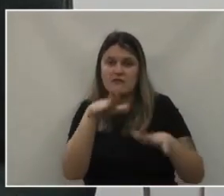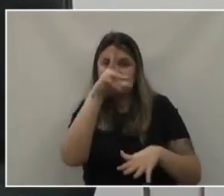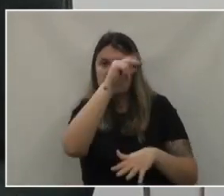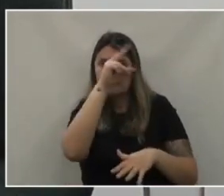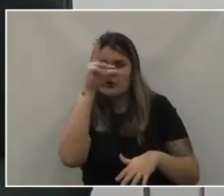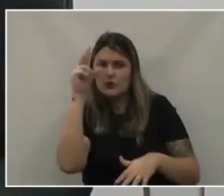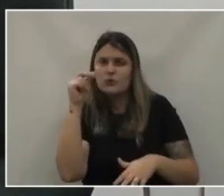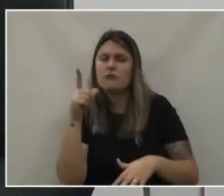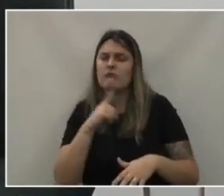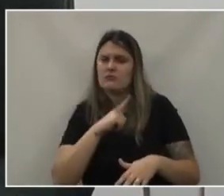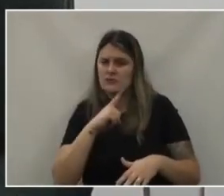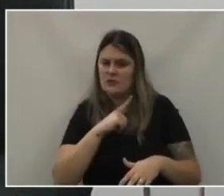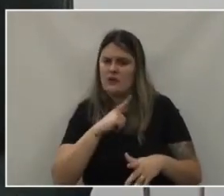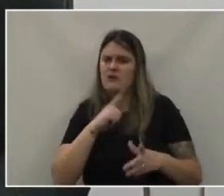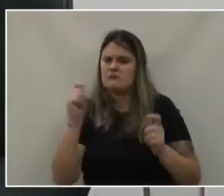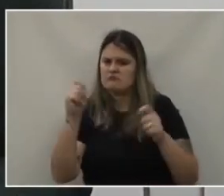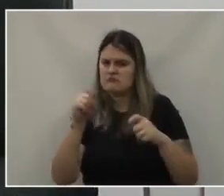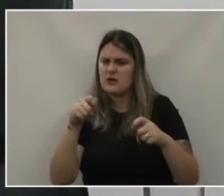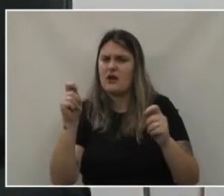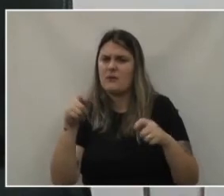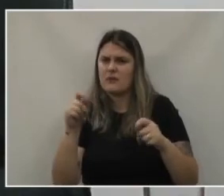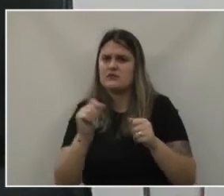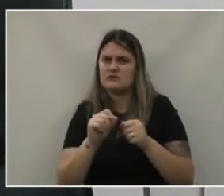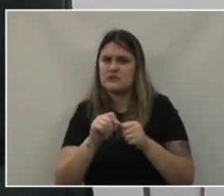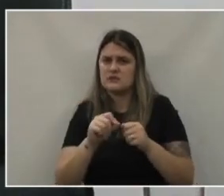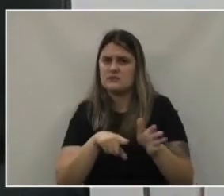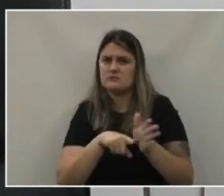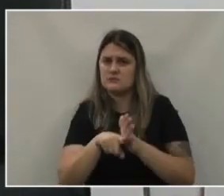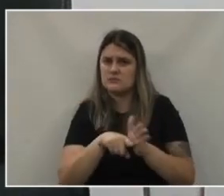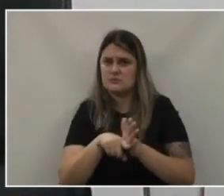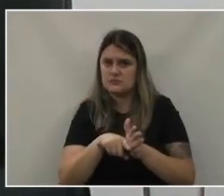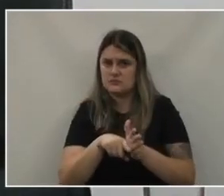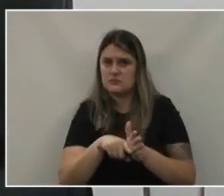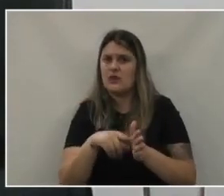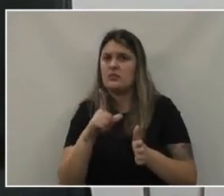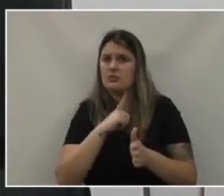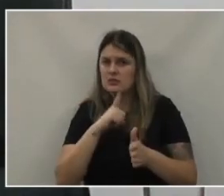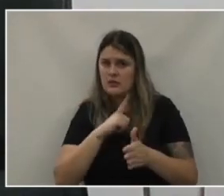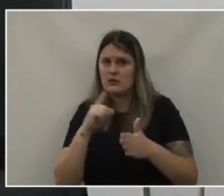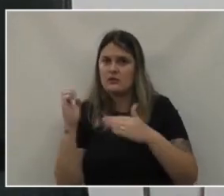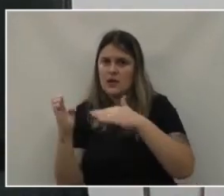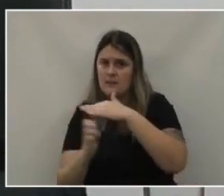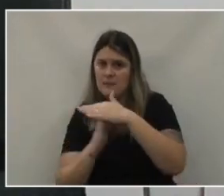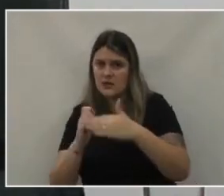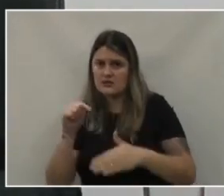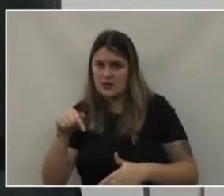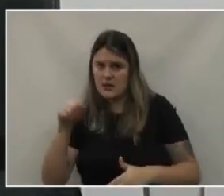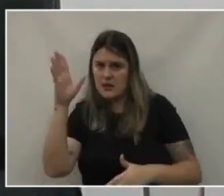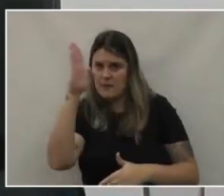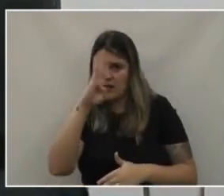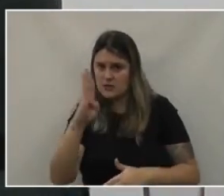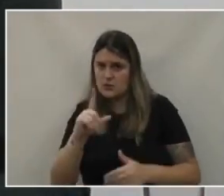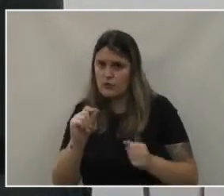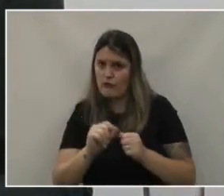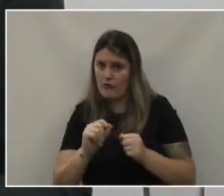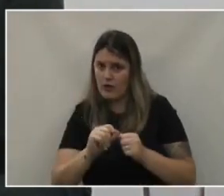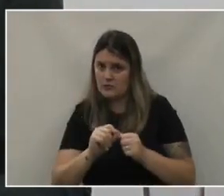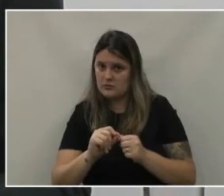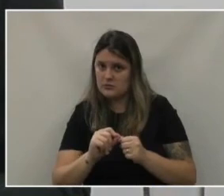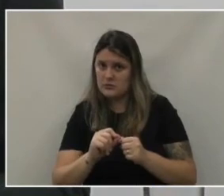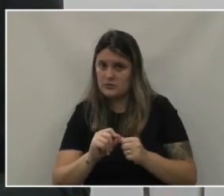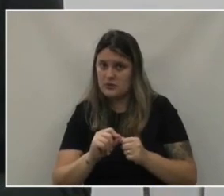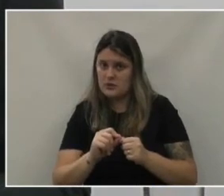com qualidade, com qualificação para isso. Então, tem empresa no Brasil que faz esse trabalho, não